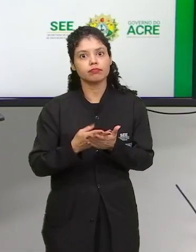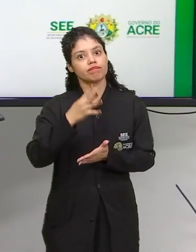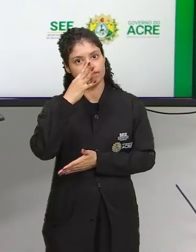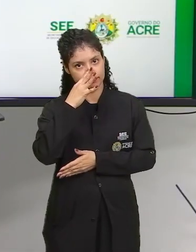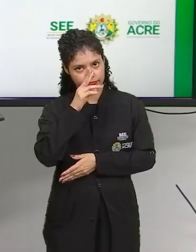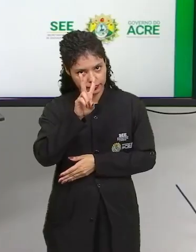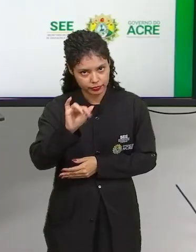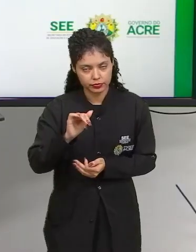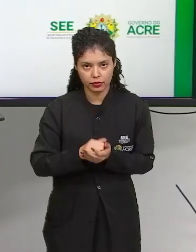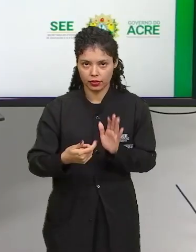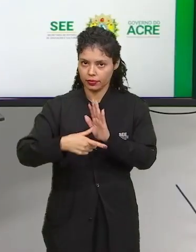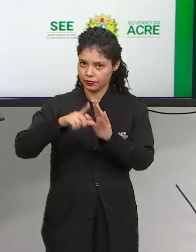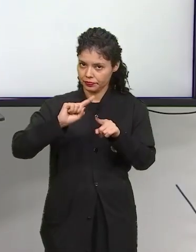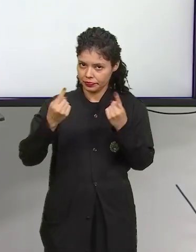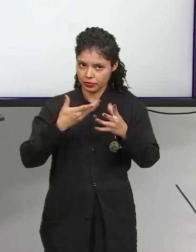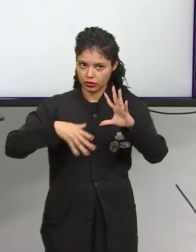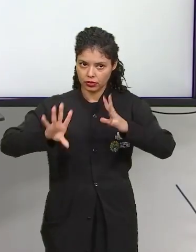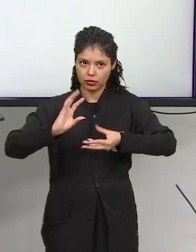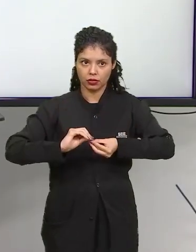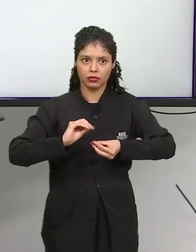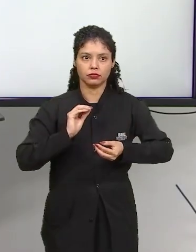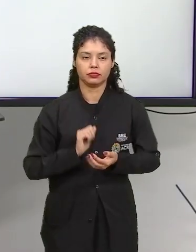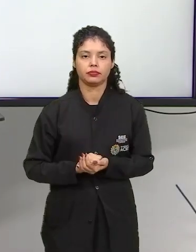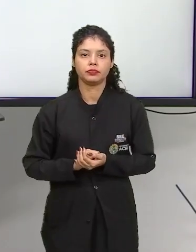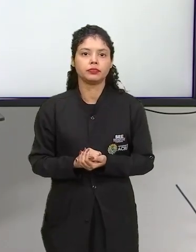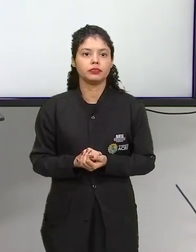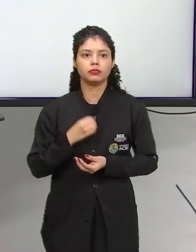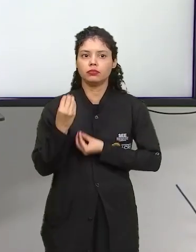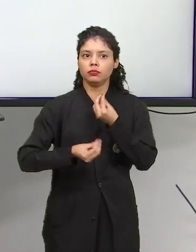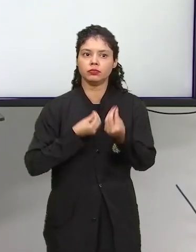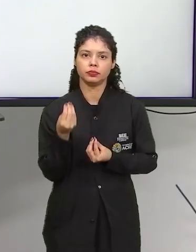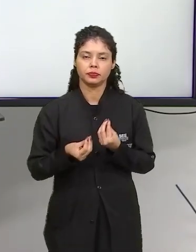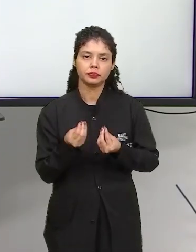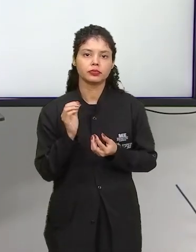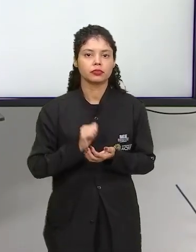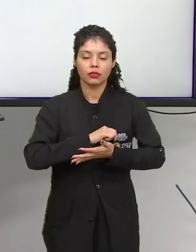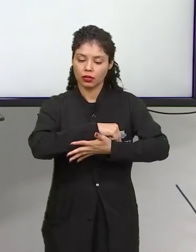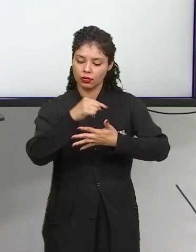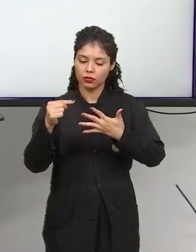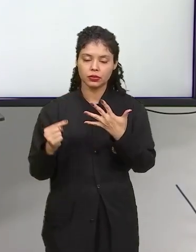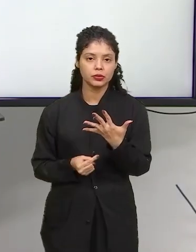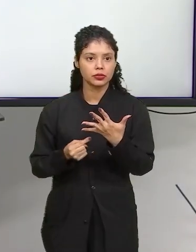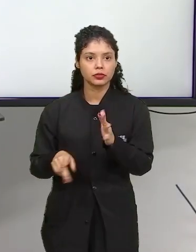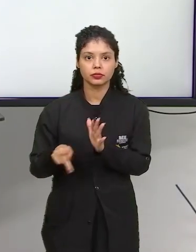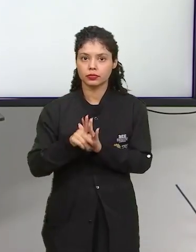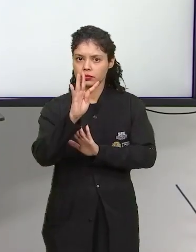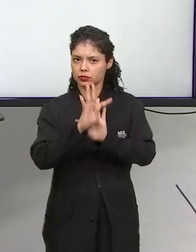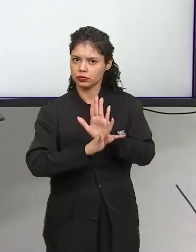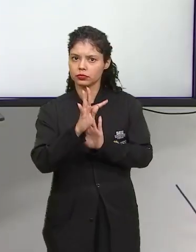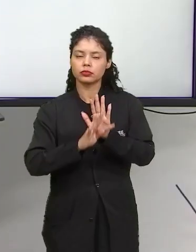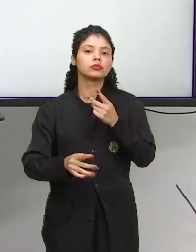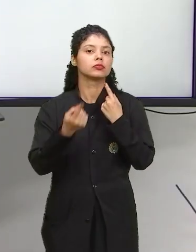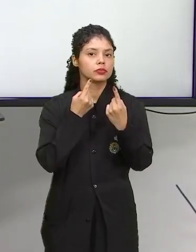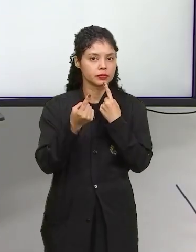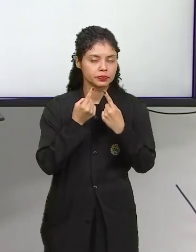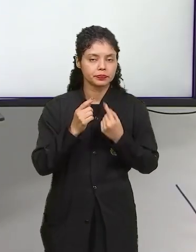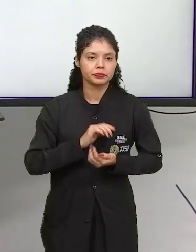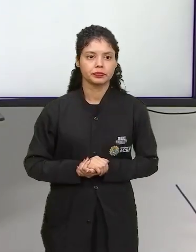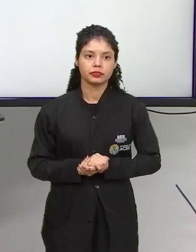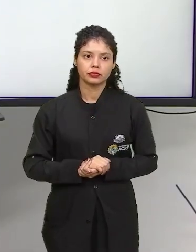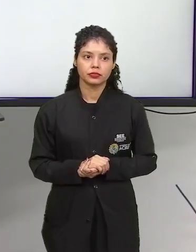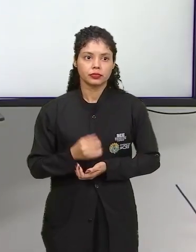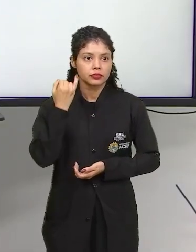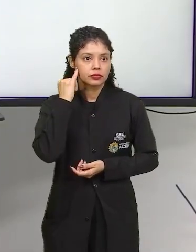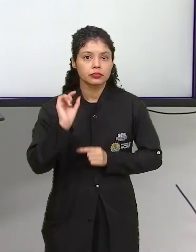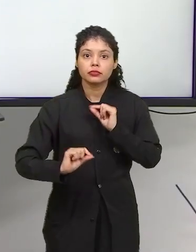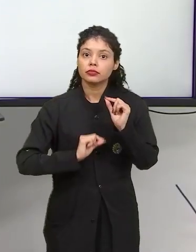assistir, mas vou dar um resuminho em relação a como funciona os elementos dentro de um texto, de uma comunicação. A